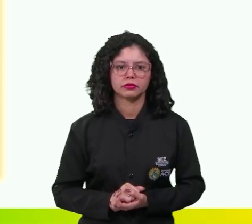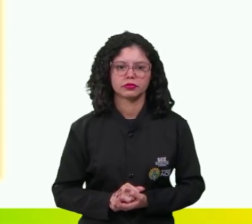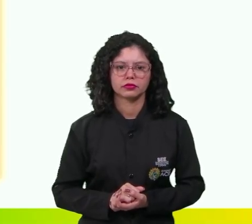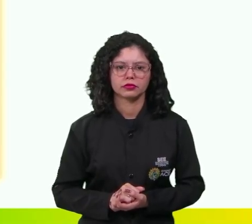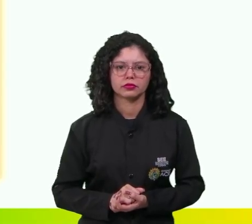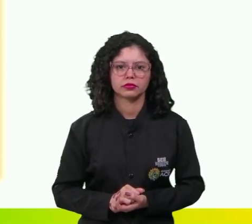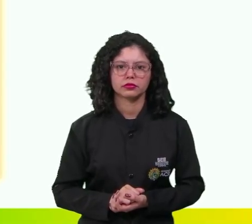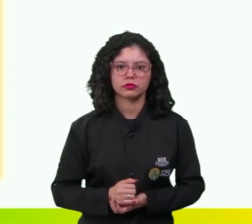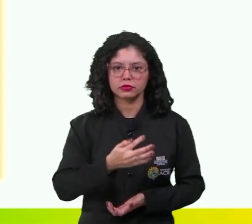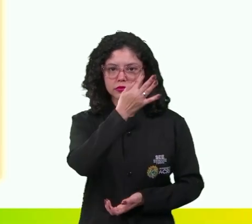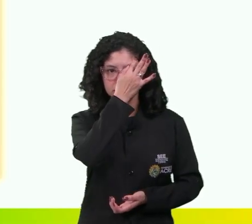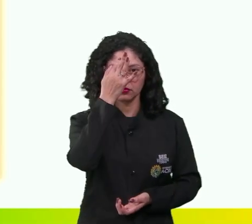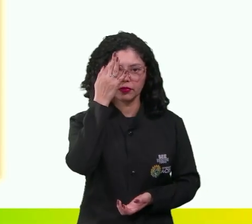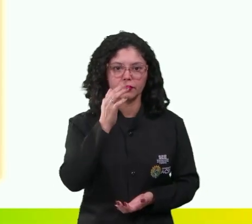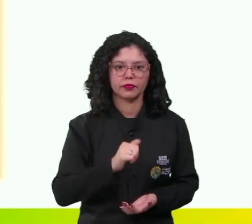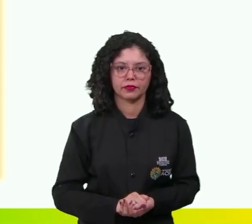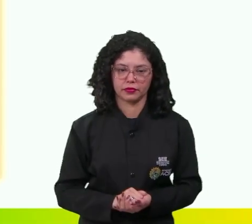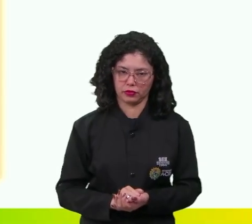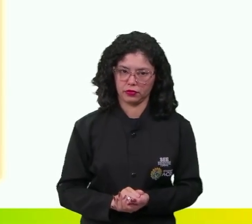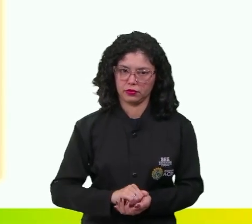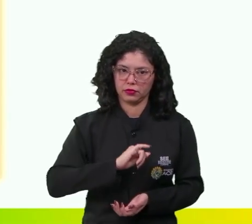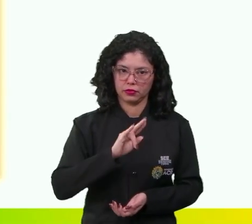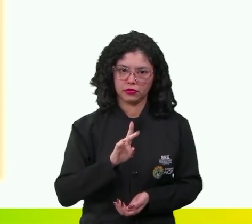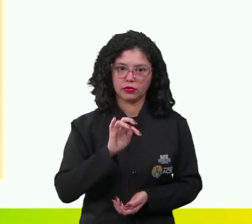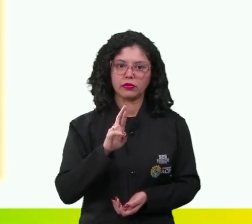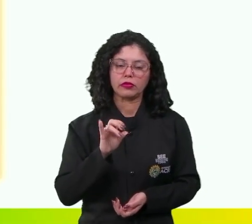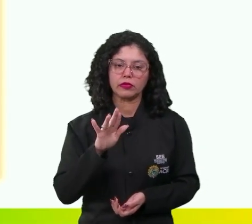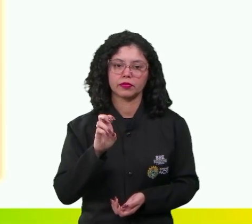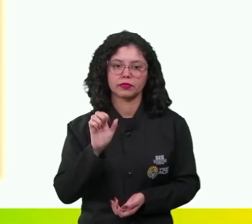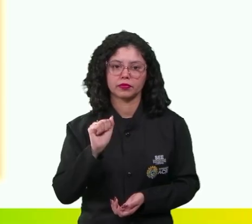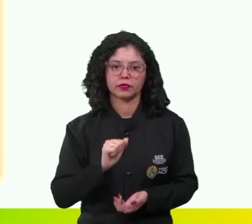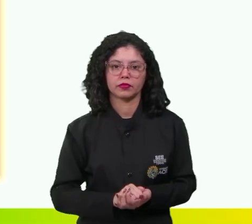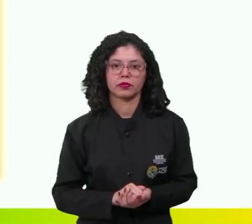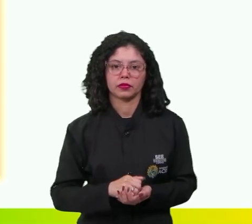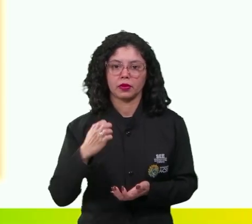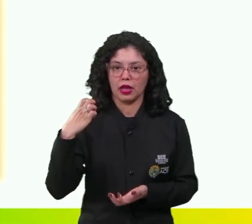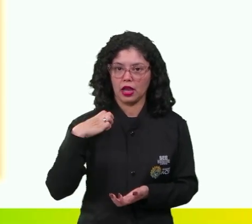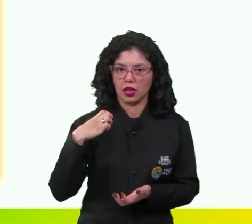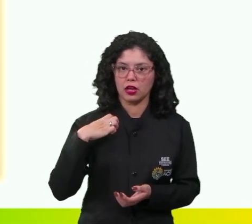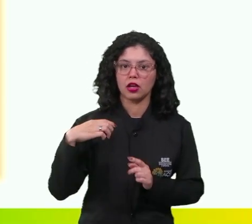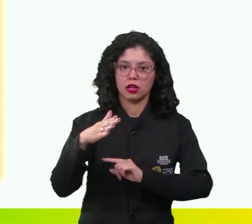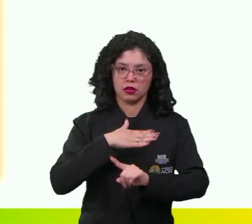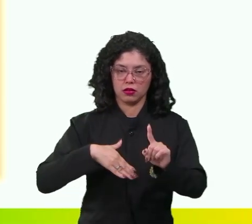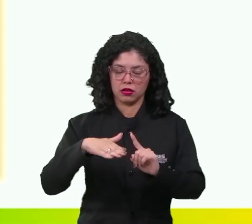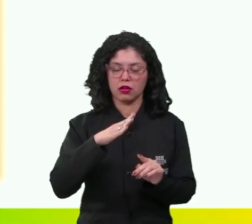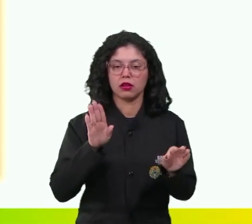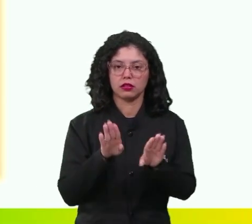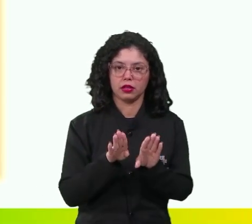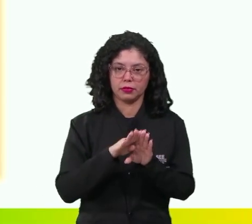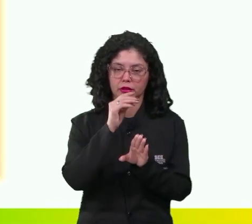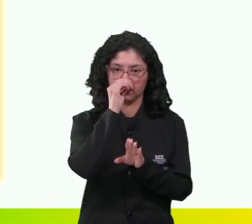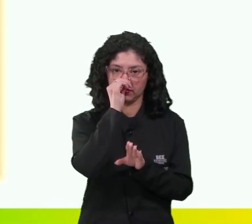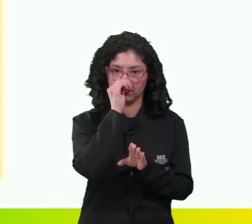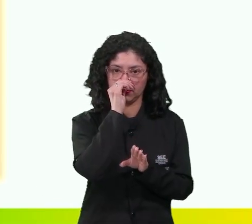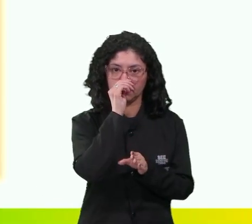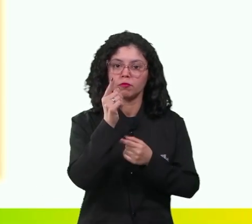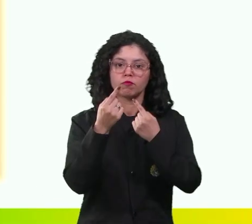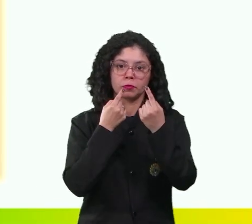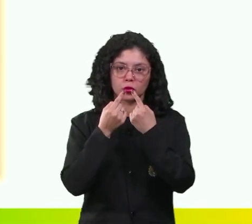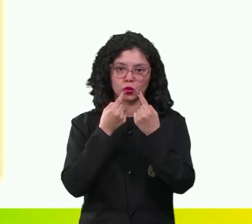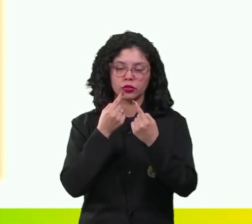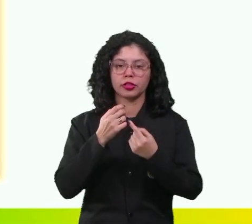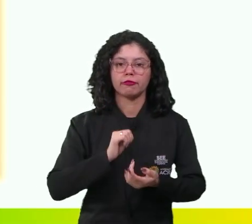um filósofo, Jorge Habermas, que ele tratou muito da ética ambiental e tratou também da ética